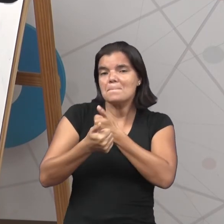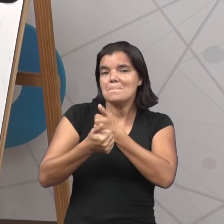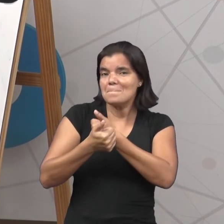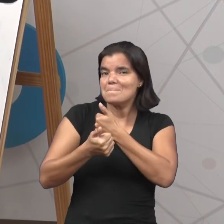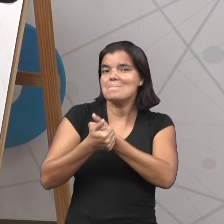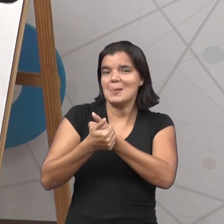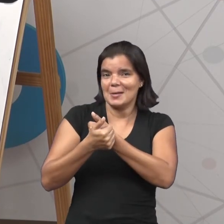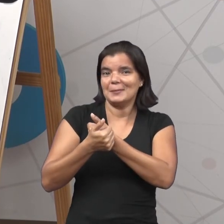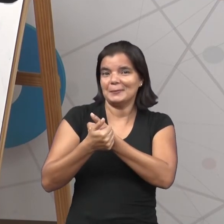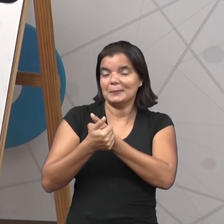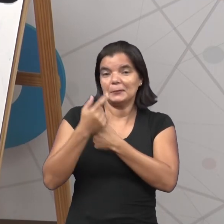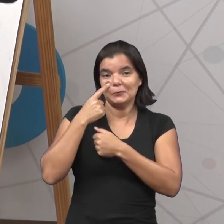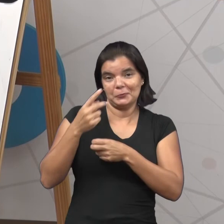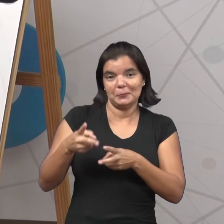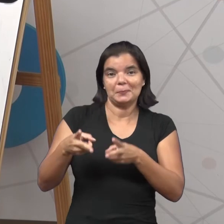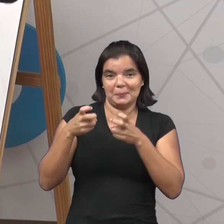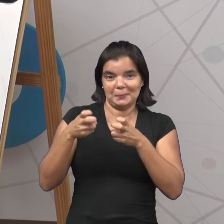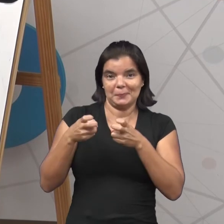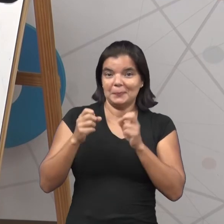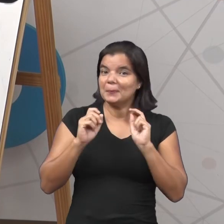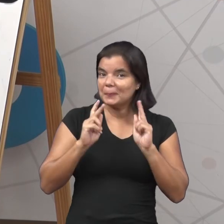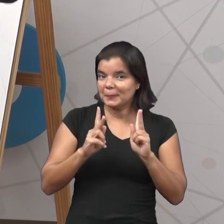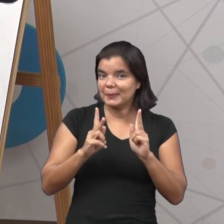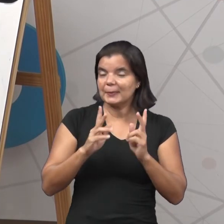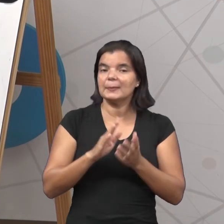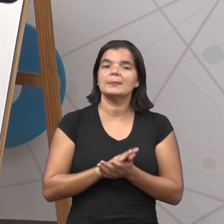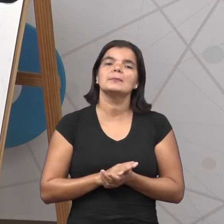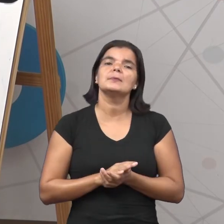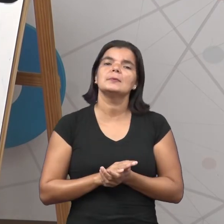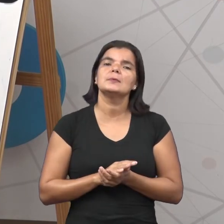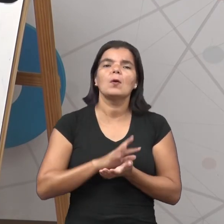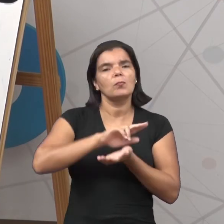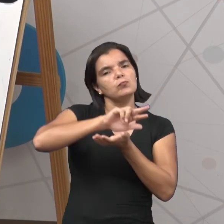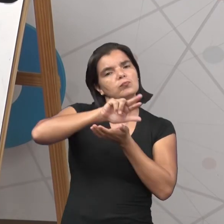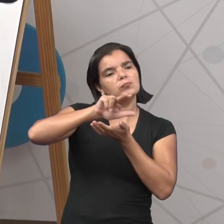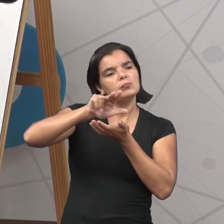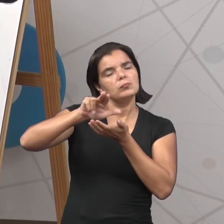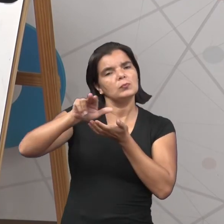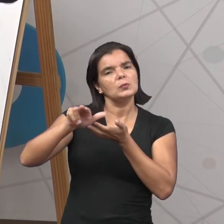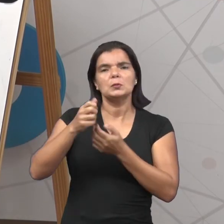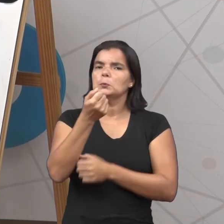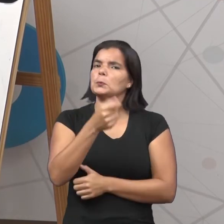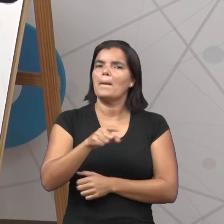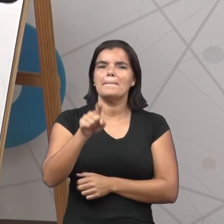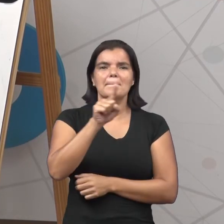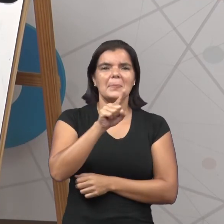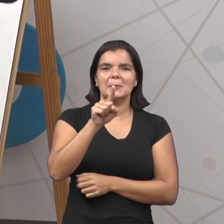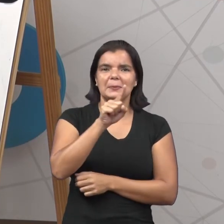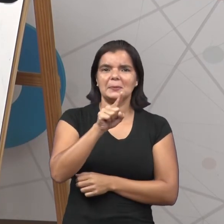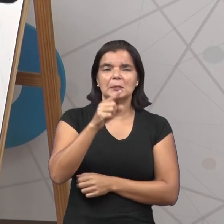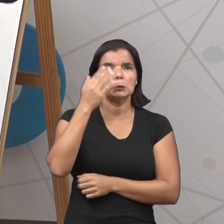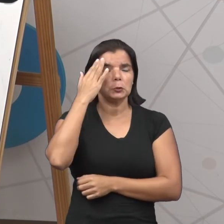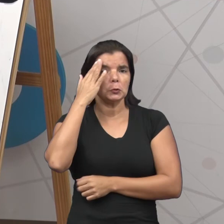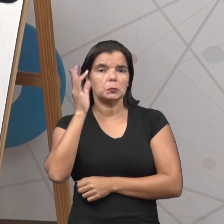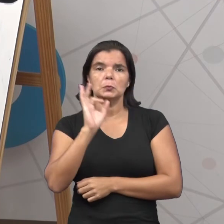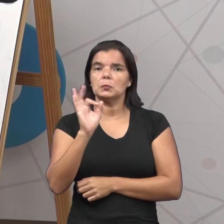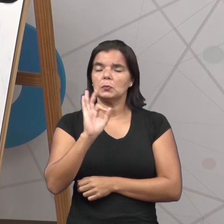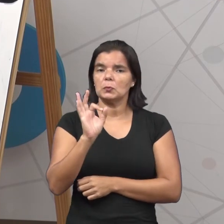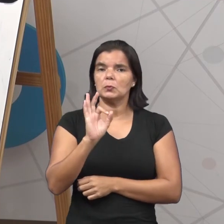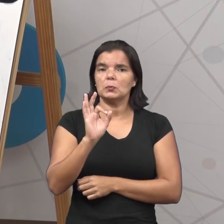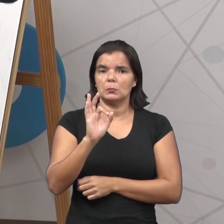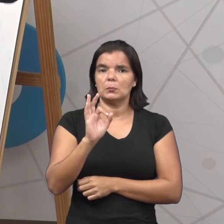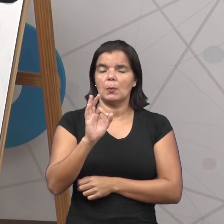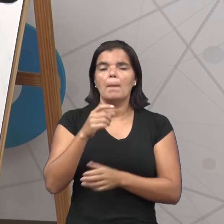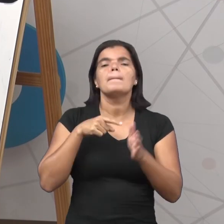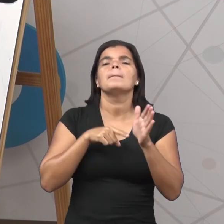outra, ó, se a gente observar, ok? Então, eles vão variando. A gente não precisa ficar... Se você não entender, apenas a gente